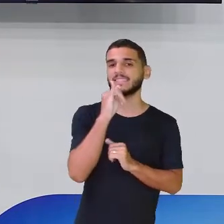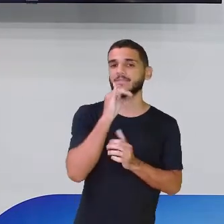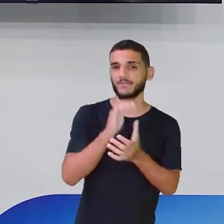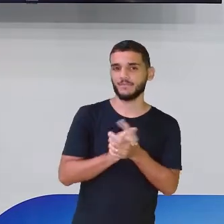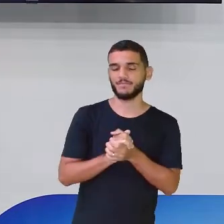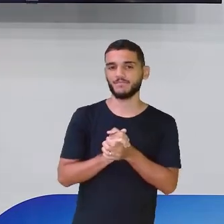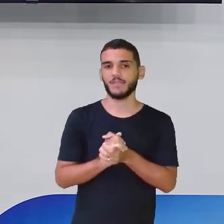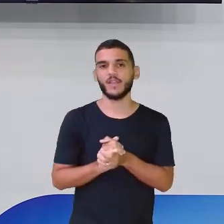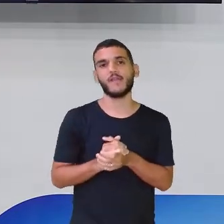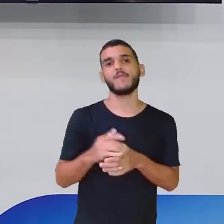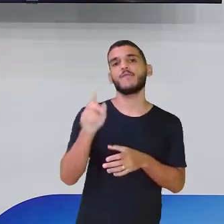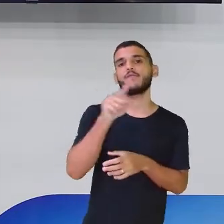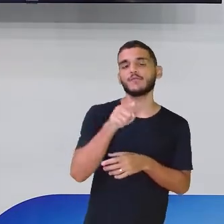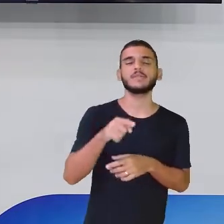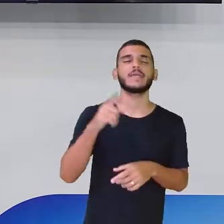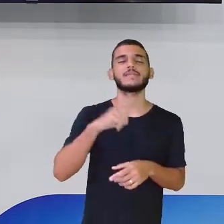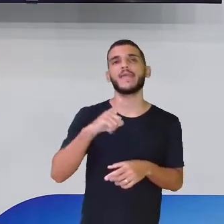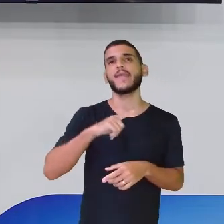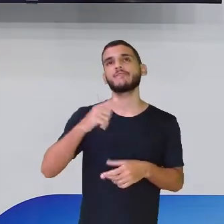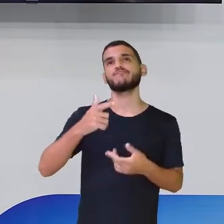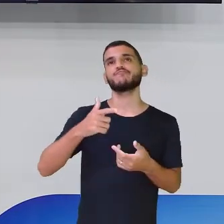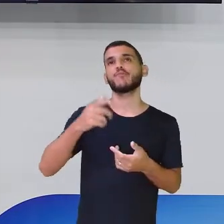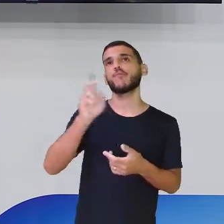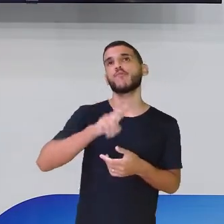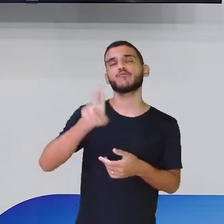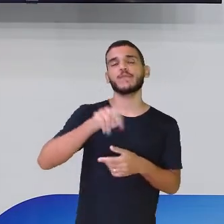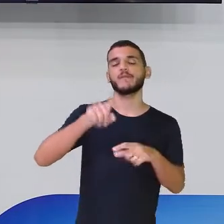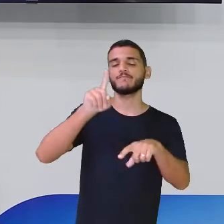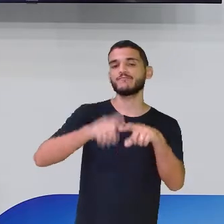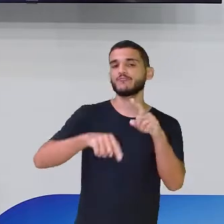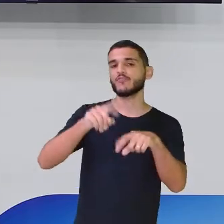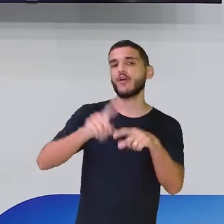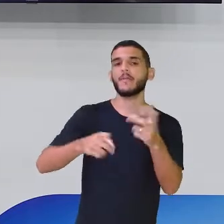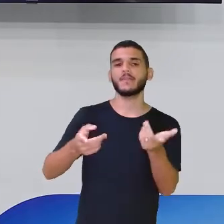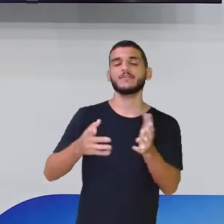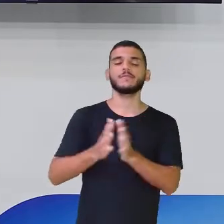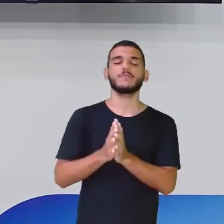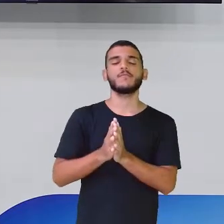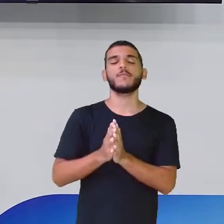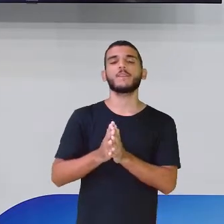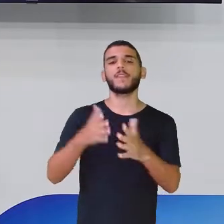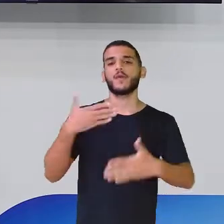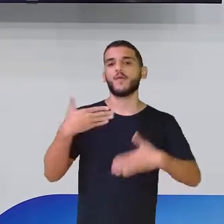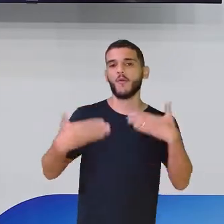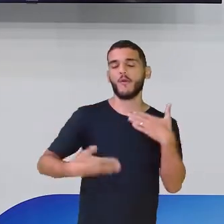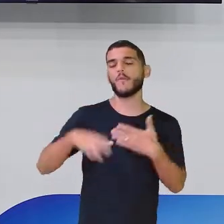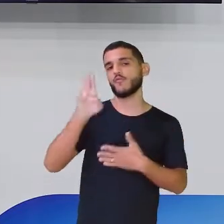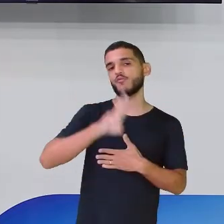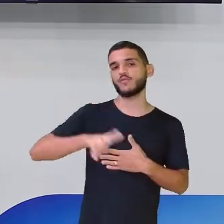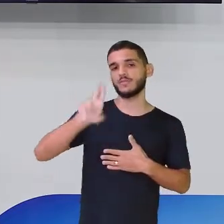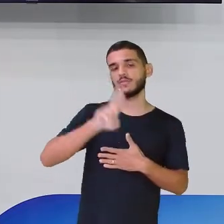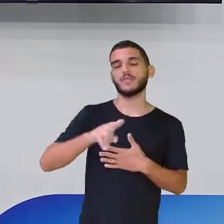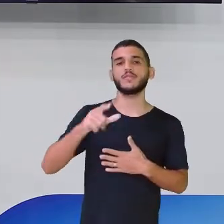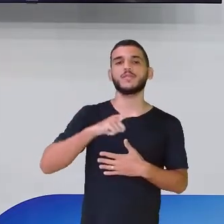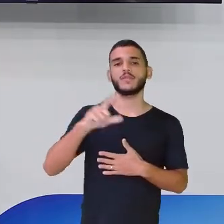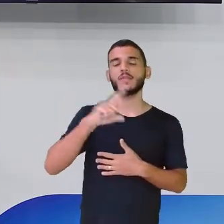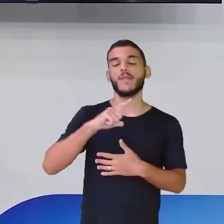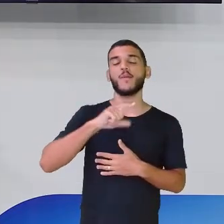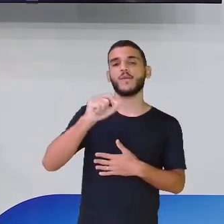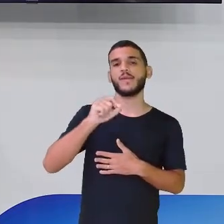quando a gente toca um instrumento, embora seja uma coisa que a gente está fazendo com o nosso corpo, mas a gente está usando um elemento